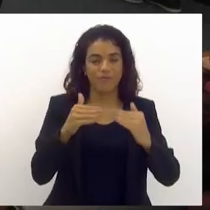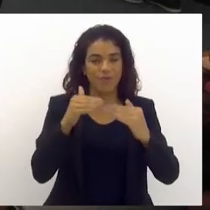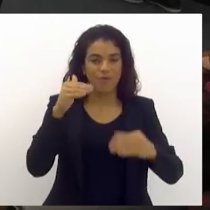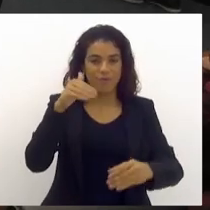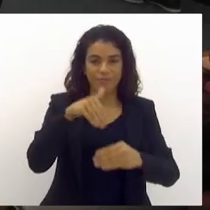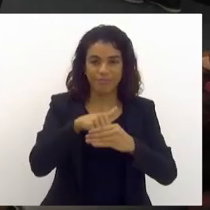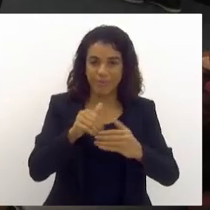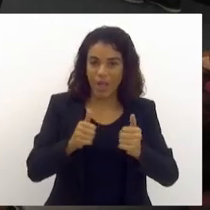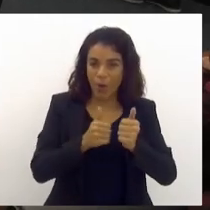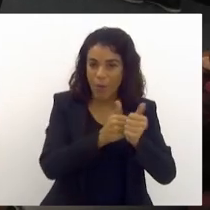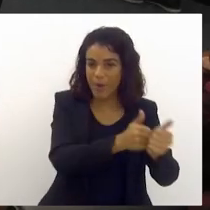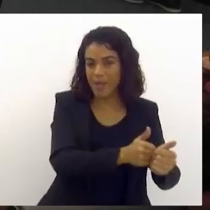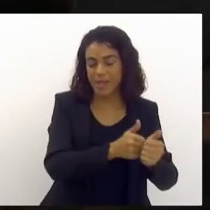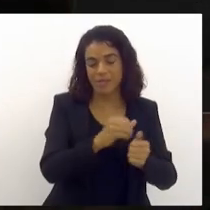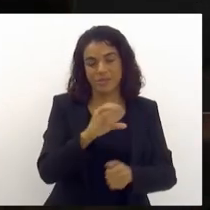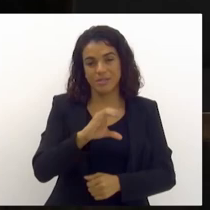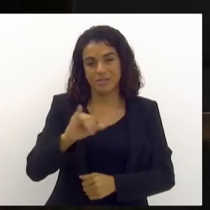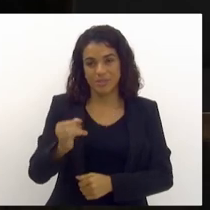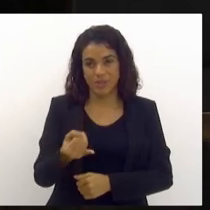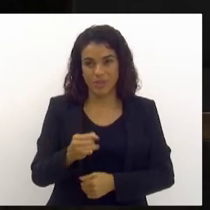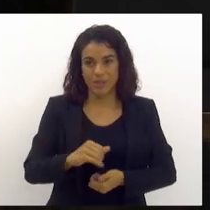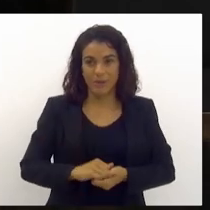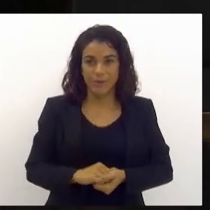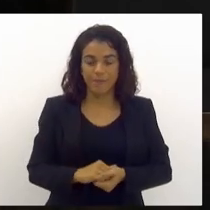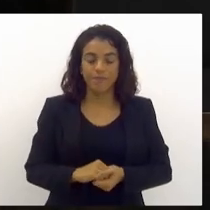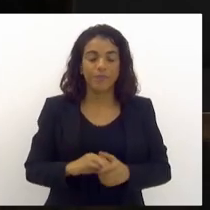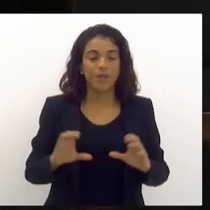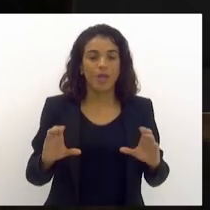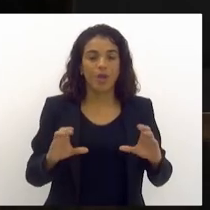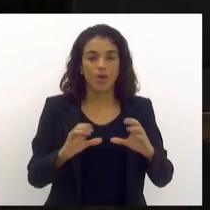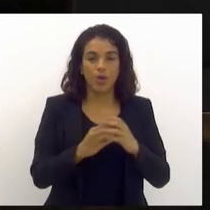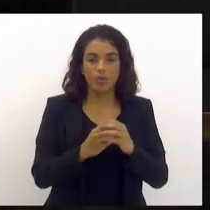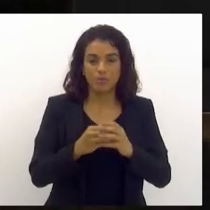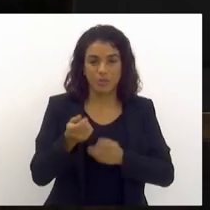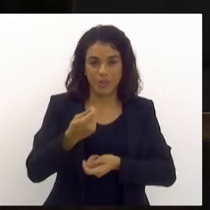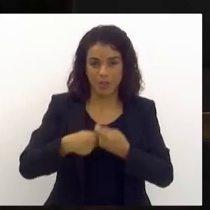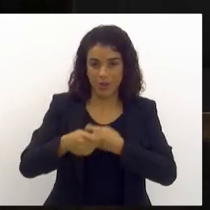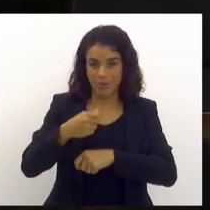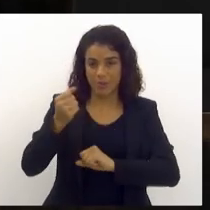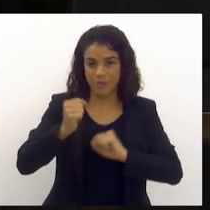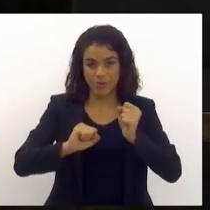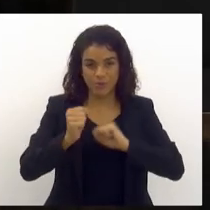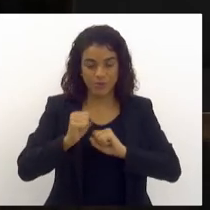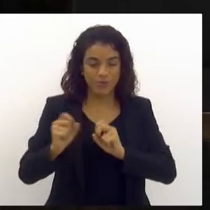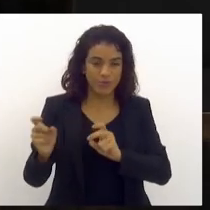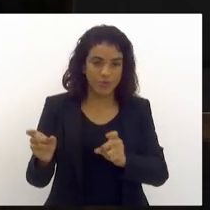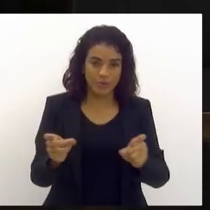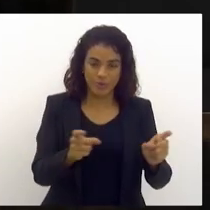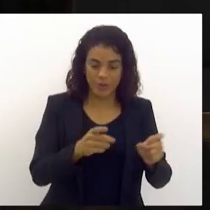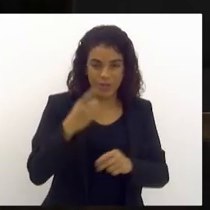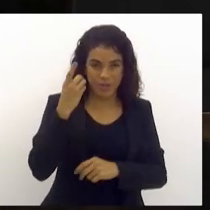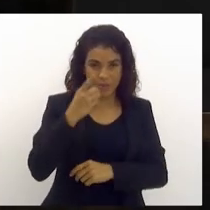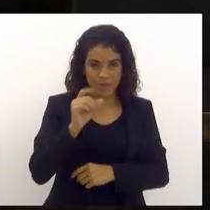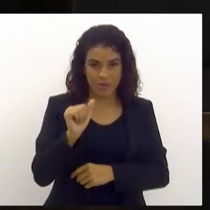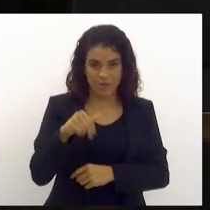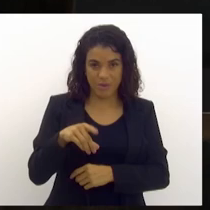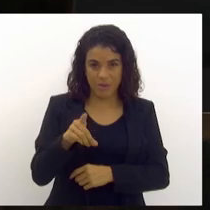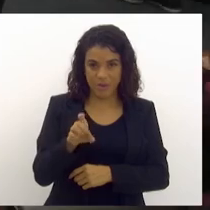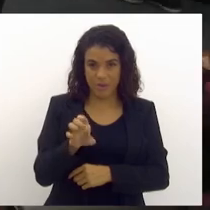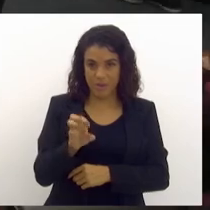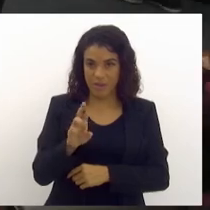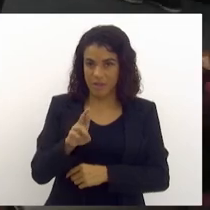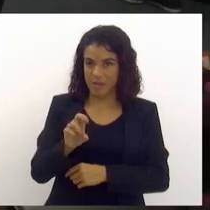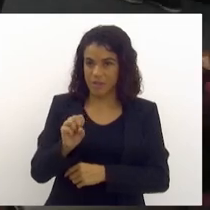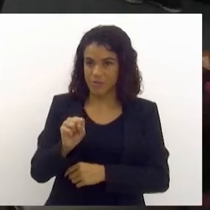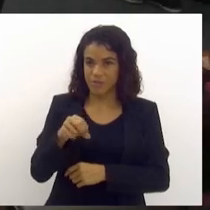CCJ. Muito obrigado, deputado Dionísio. Pela Comissão de Economia, Indústria e Comércio, deputado Anderson Moraes.